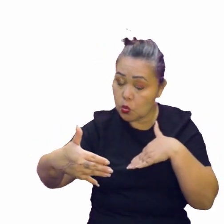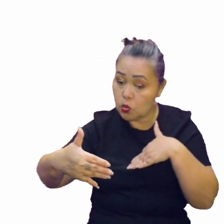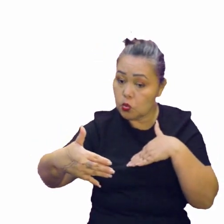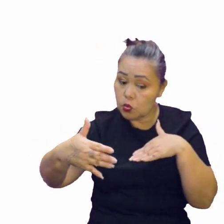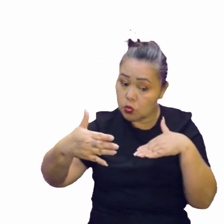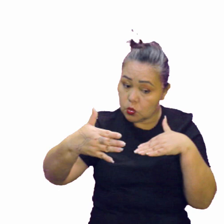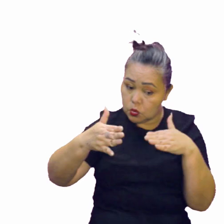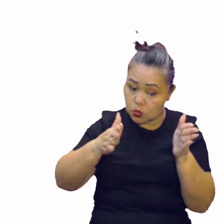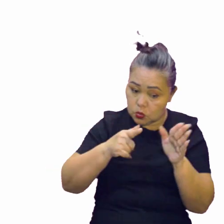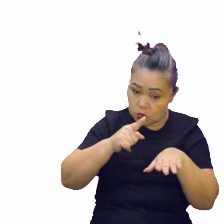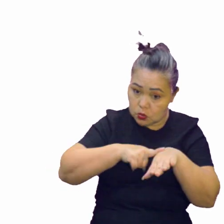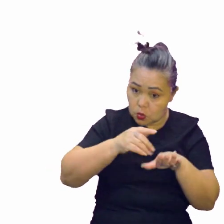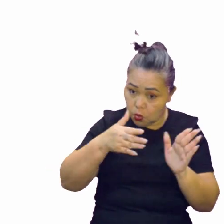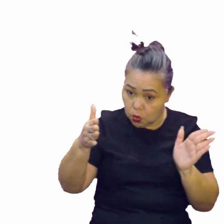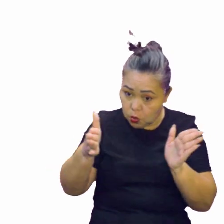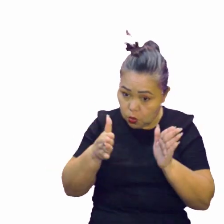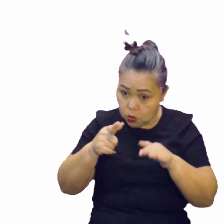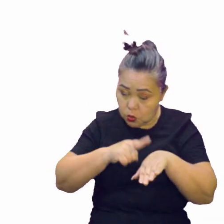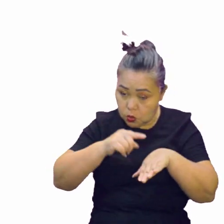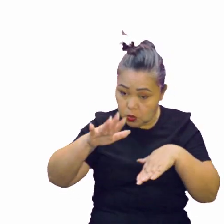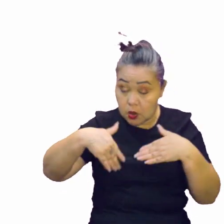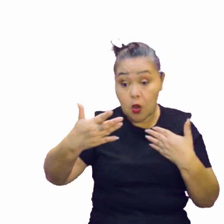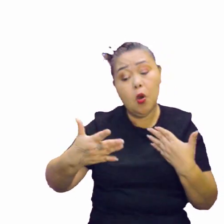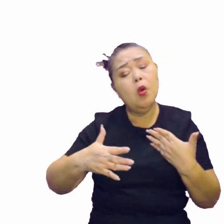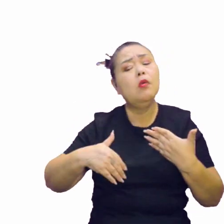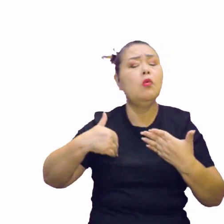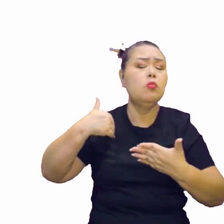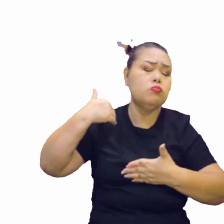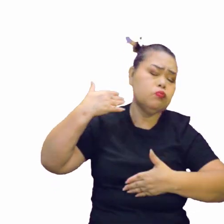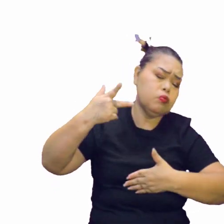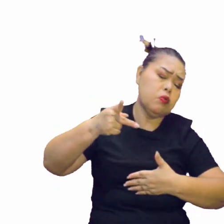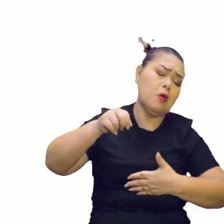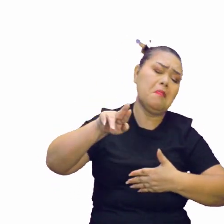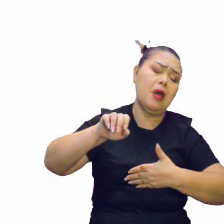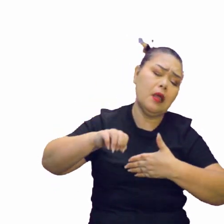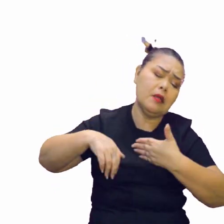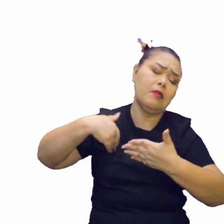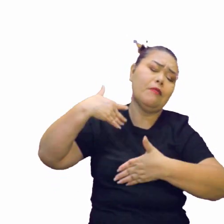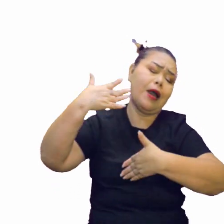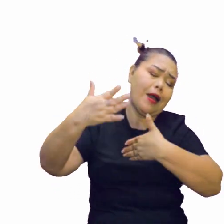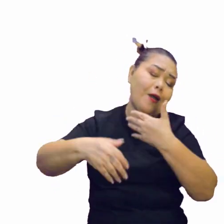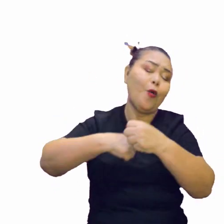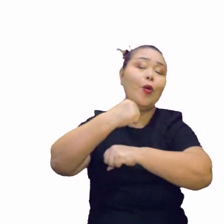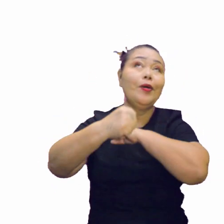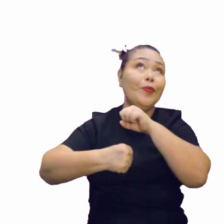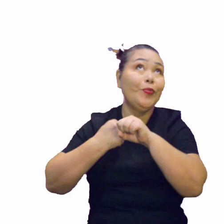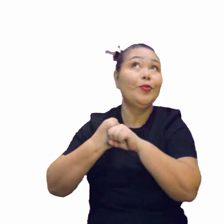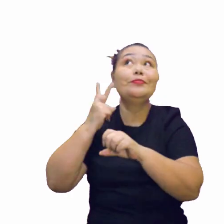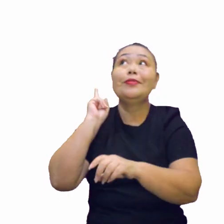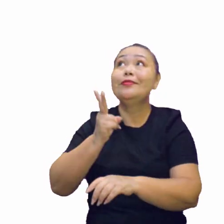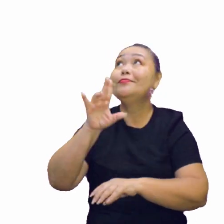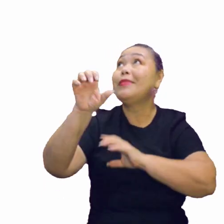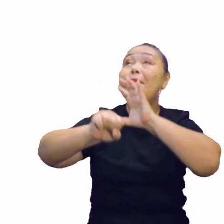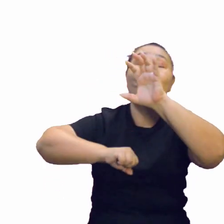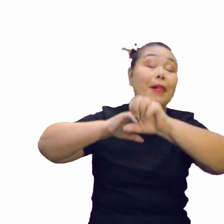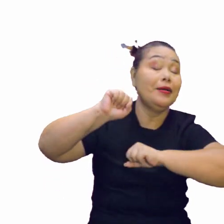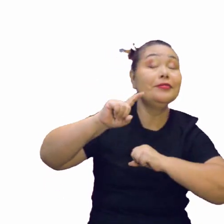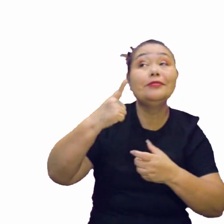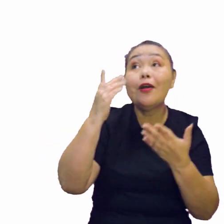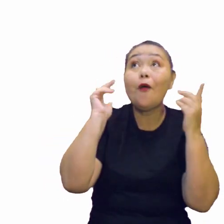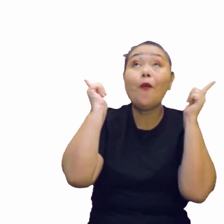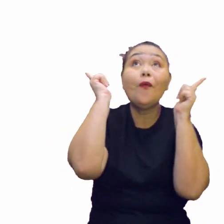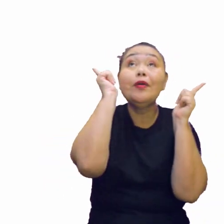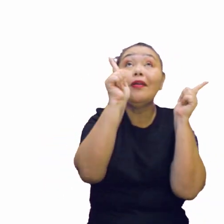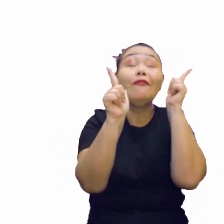Ou são perenes, dá um ano todo. Isso é muito. A gente consegue ver que nas florestas,